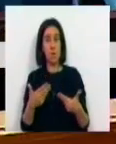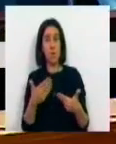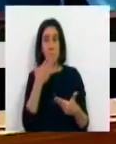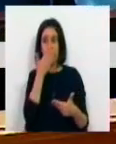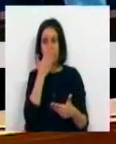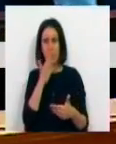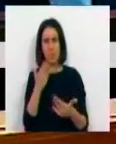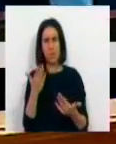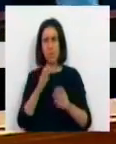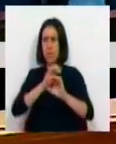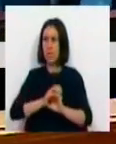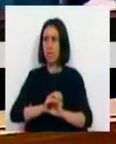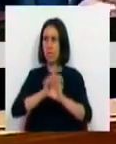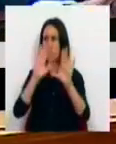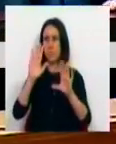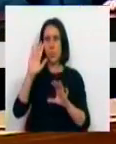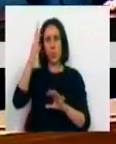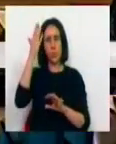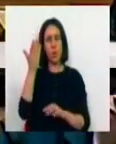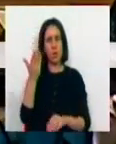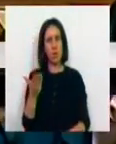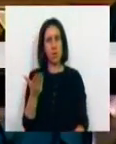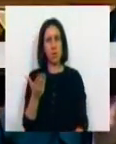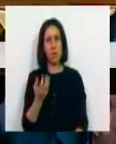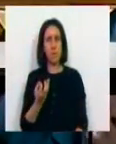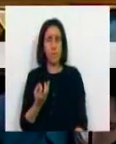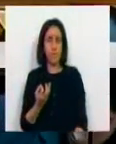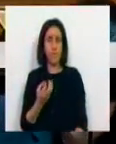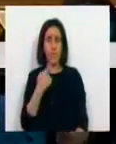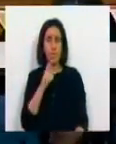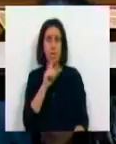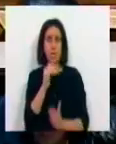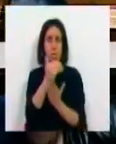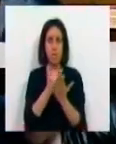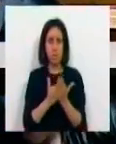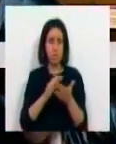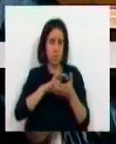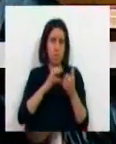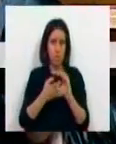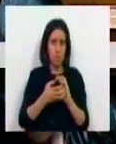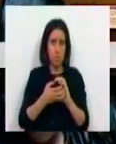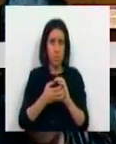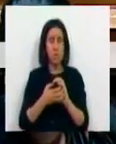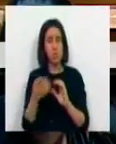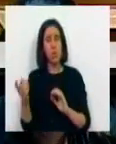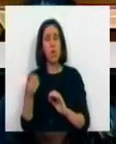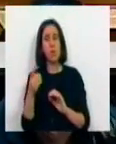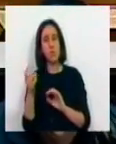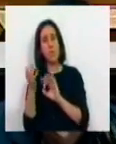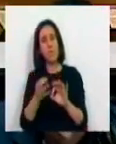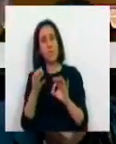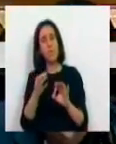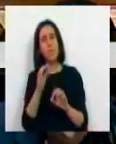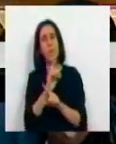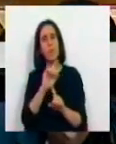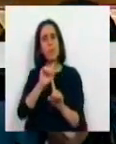o campeão da transparência, promoveram com este inquérito da CGD, da Caixa, já foram favoráveis ao inquérito ao Banif,